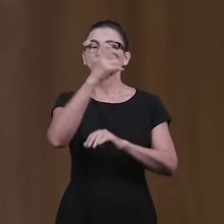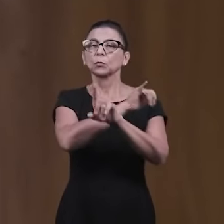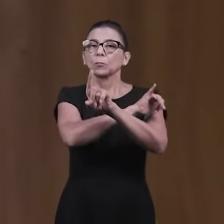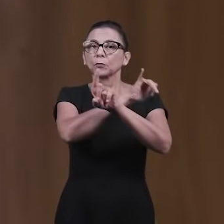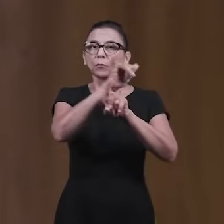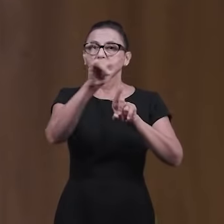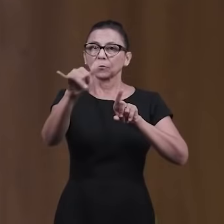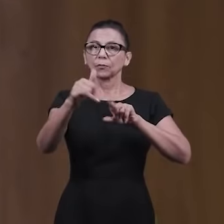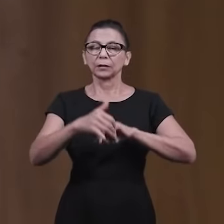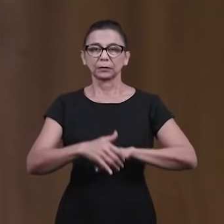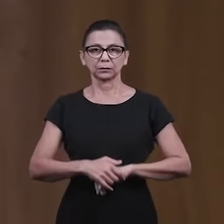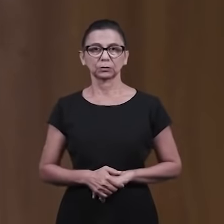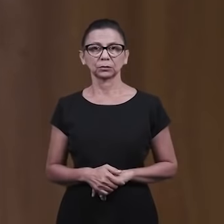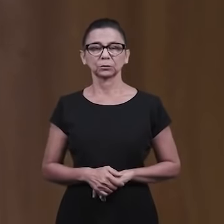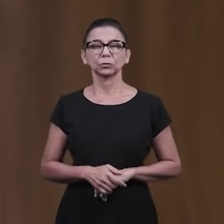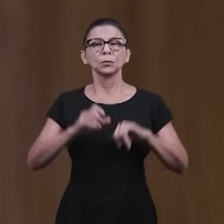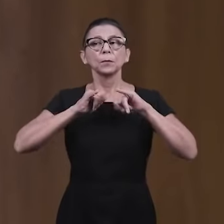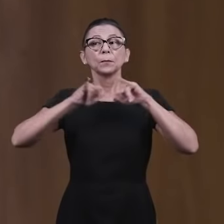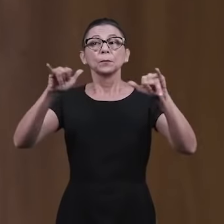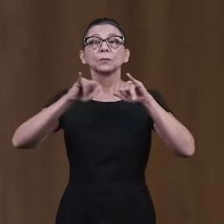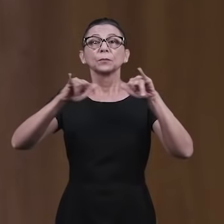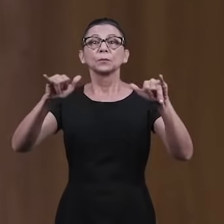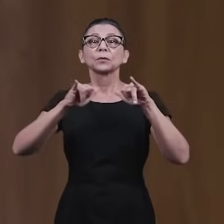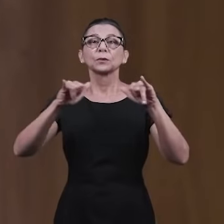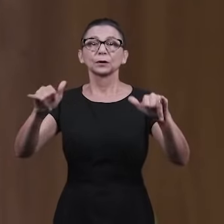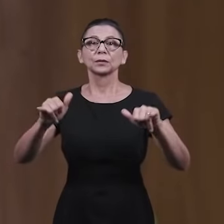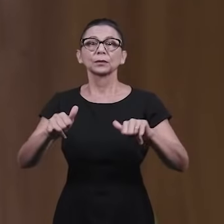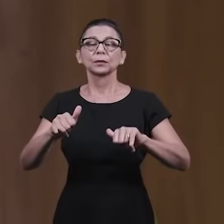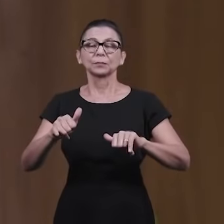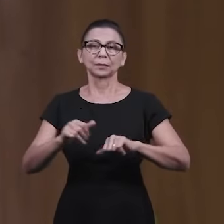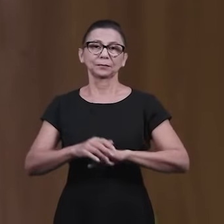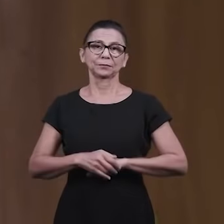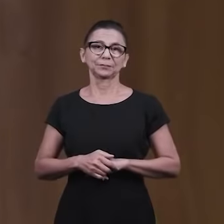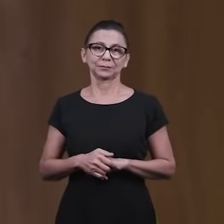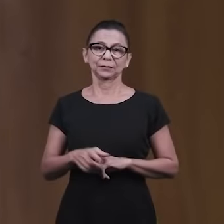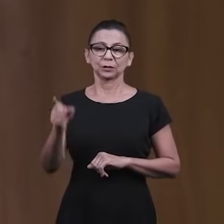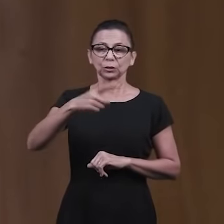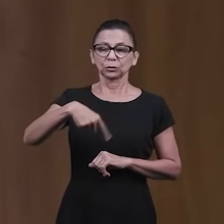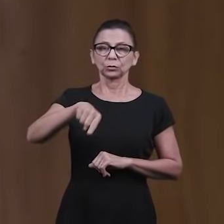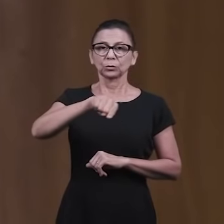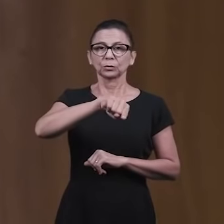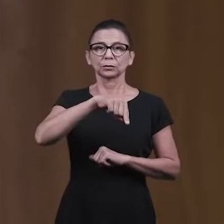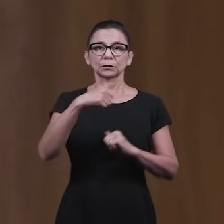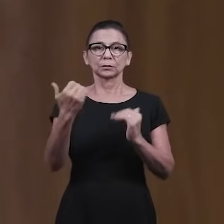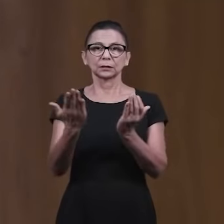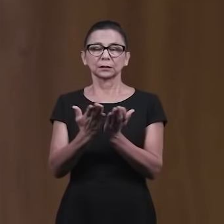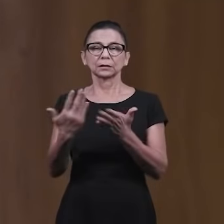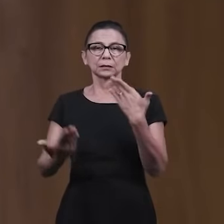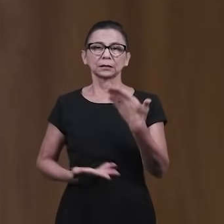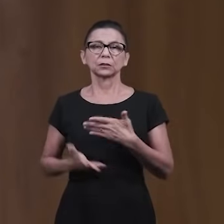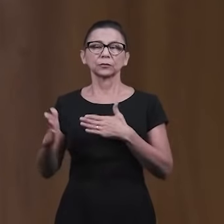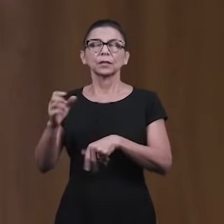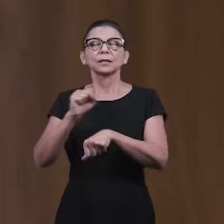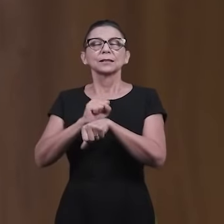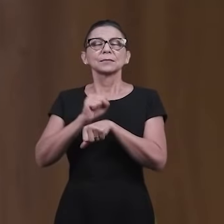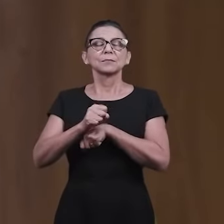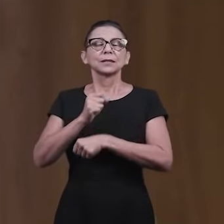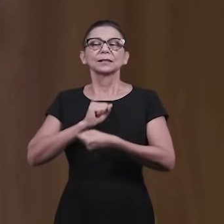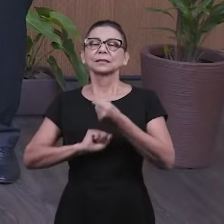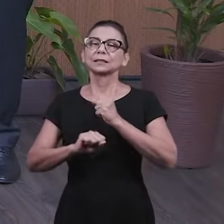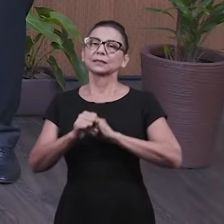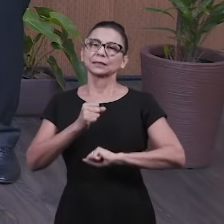mais se espera entre o Senhor Jesus, que é o noivo, o esposo, e a sua igreja